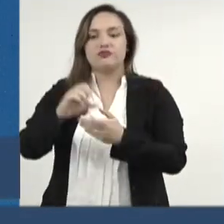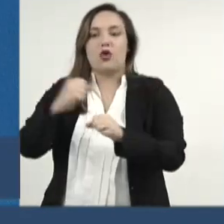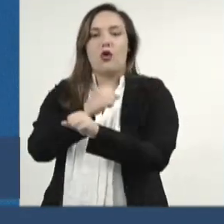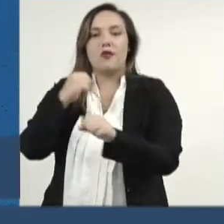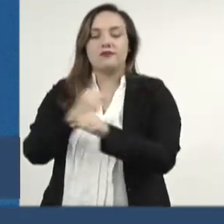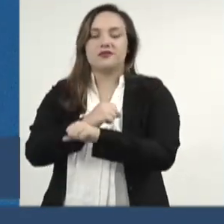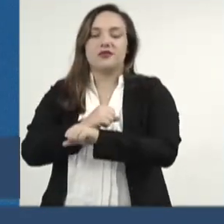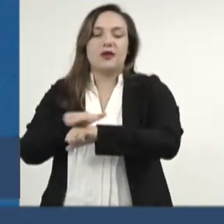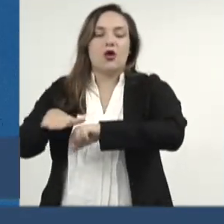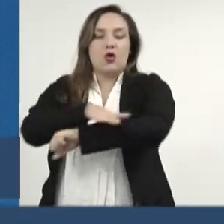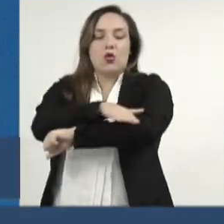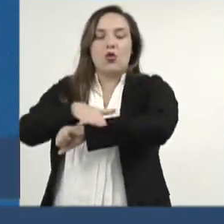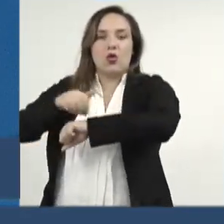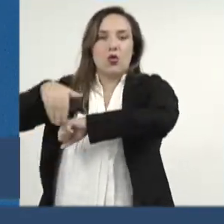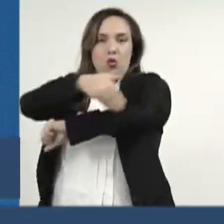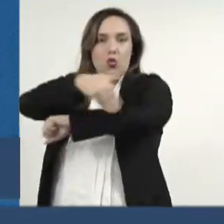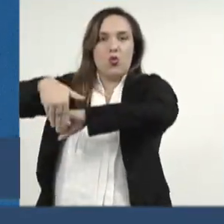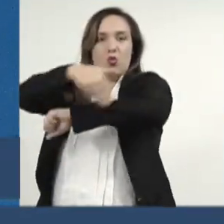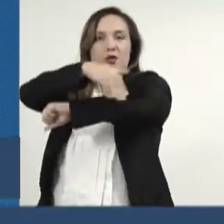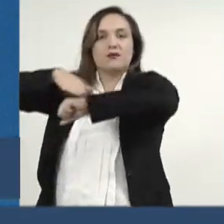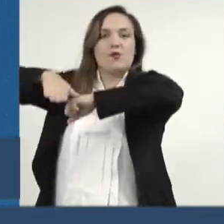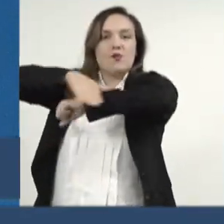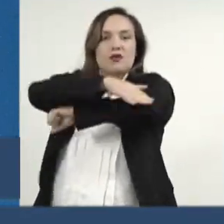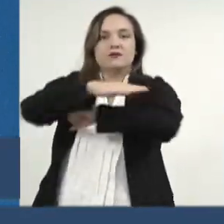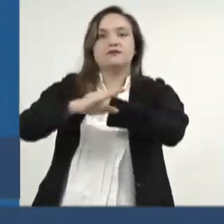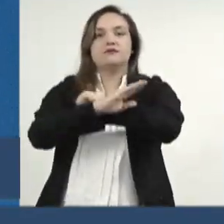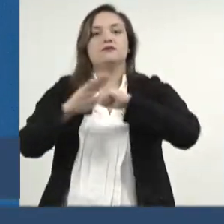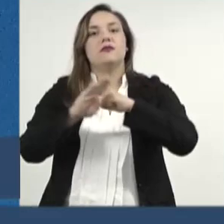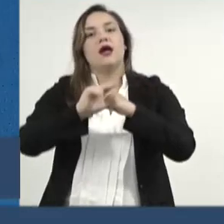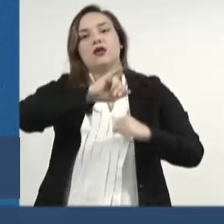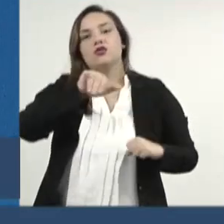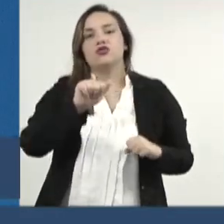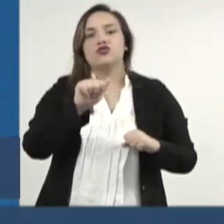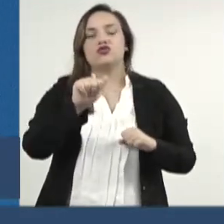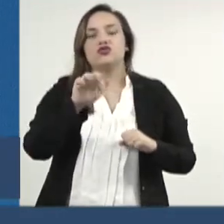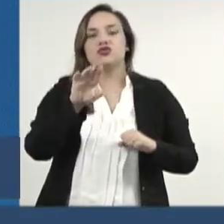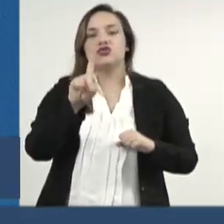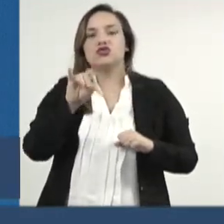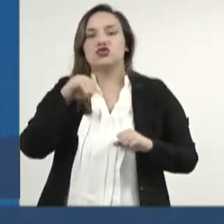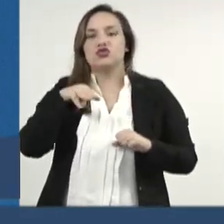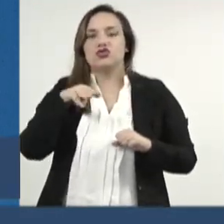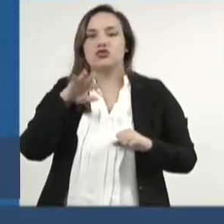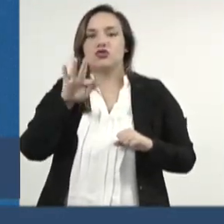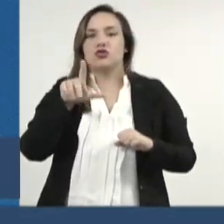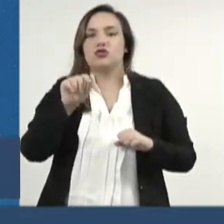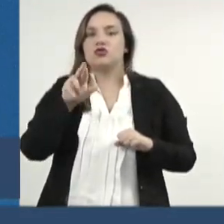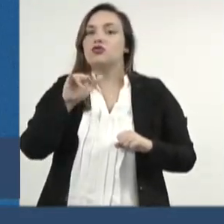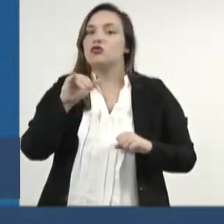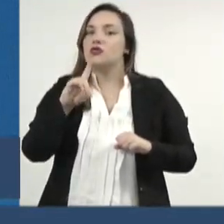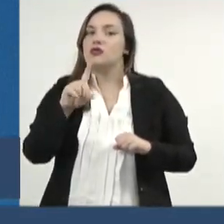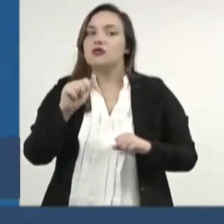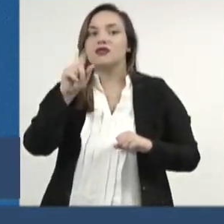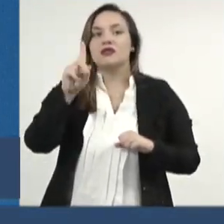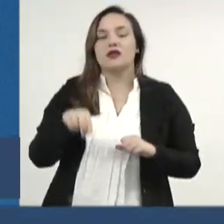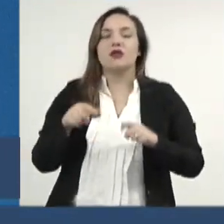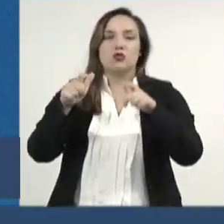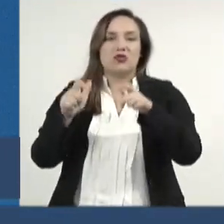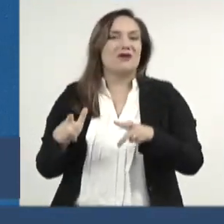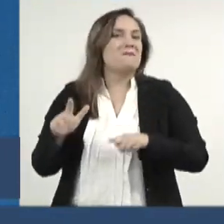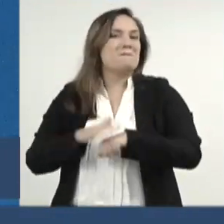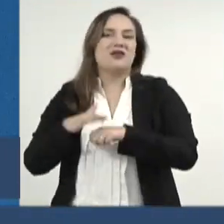de recapeamento em todas as vias dos bairros Jardim Flórida 1 e 2, em Dourados, uma das regiões mais populosas da nossa